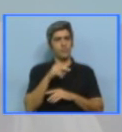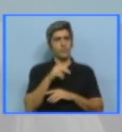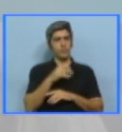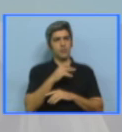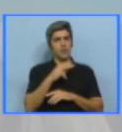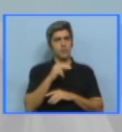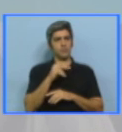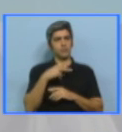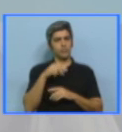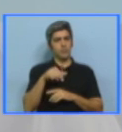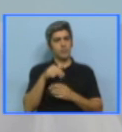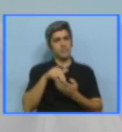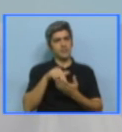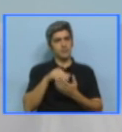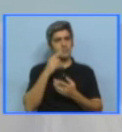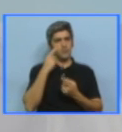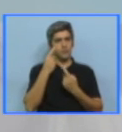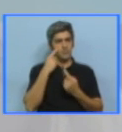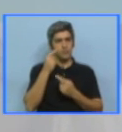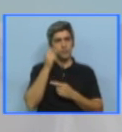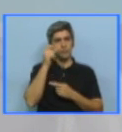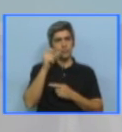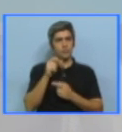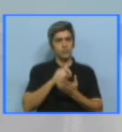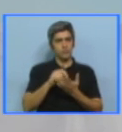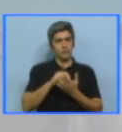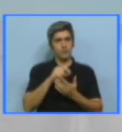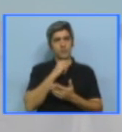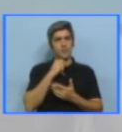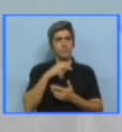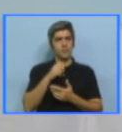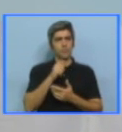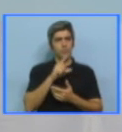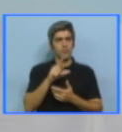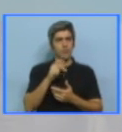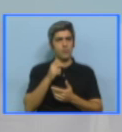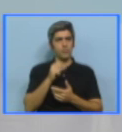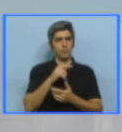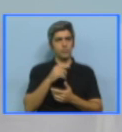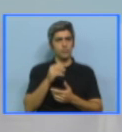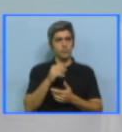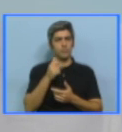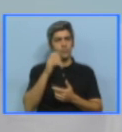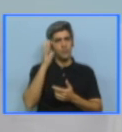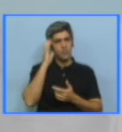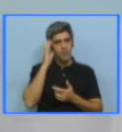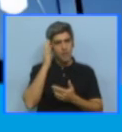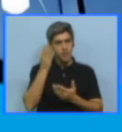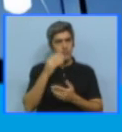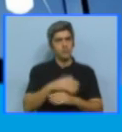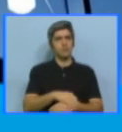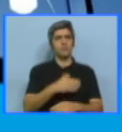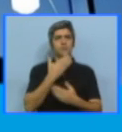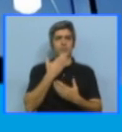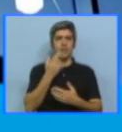que vamos agora conhecer, contando com a presença do autor, Padre Manuel Augusto, neste programa Eclésia. Muito boa tarde, obrigado boa tarde. Padre Manuel